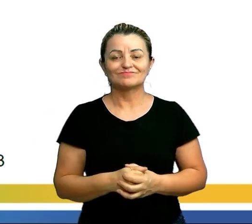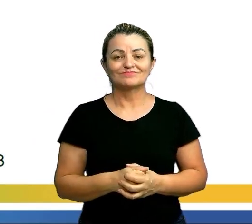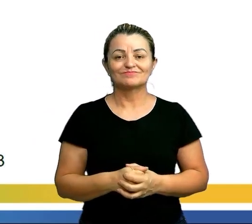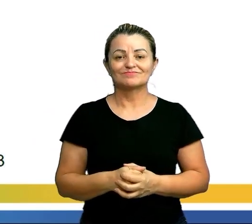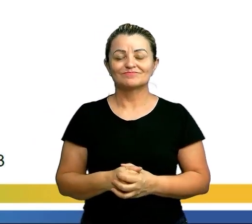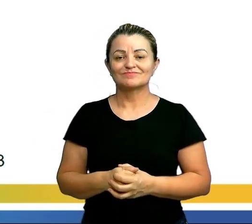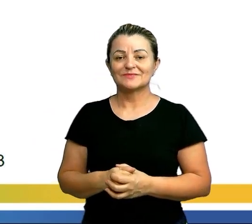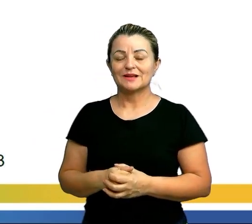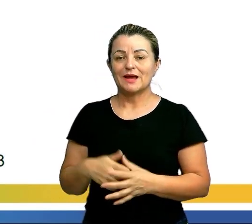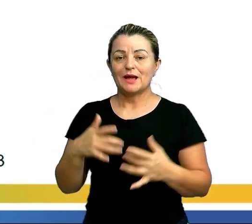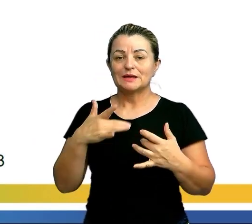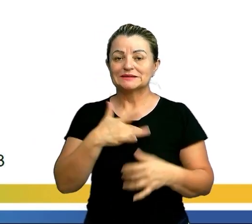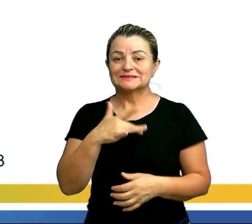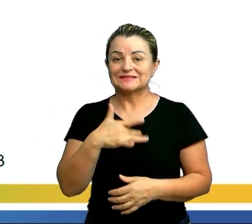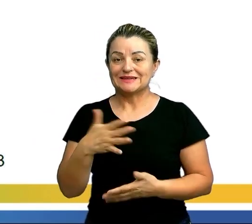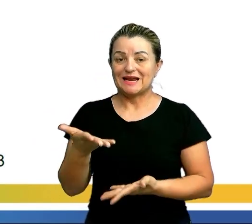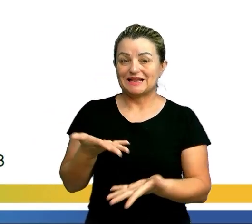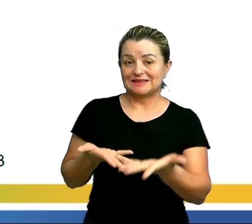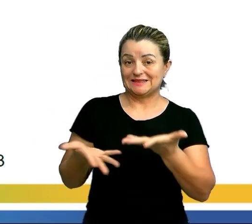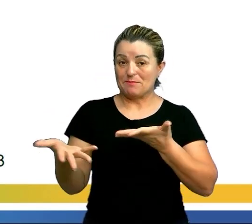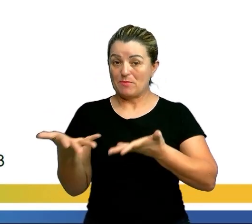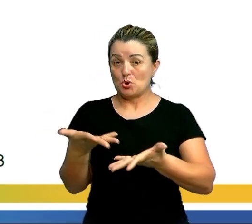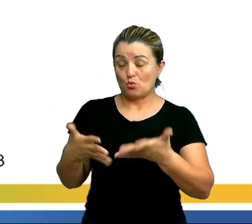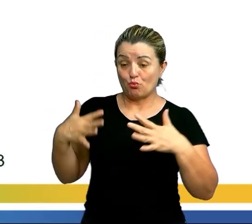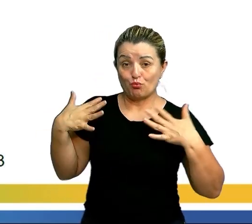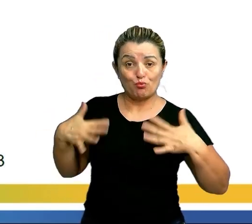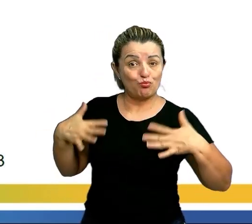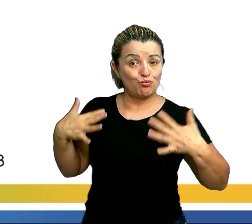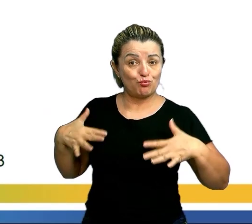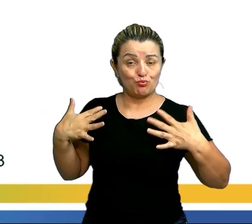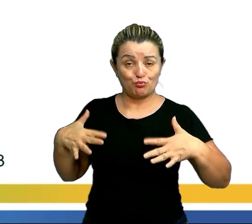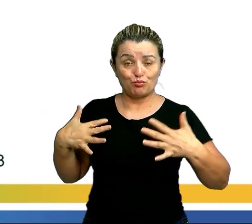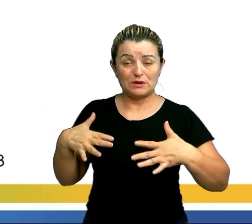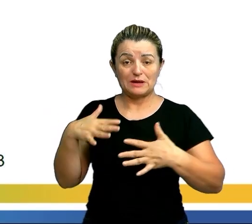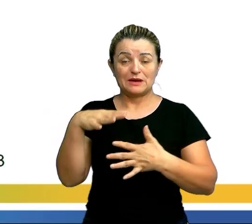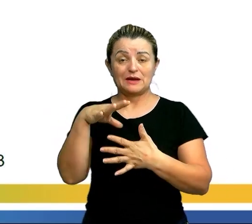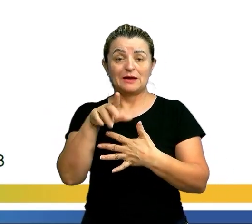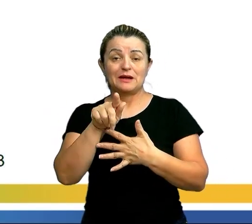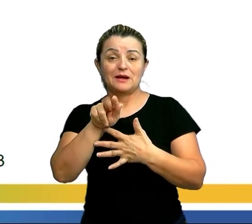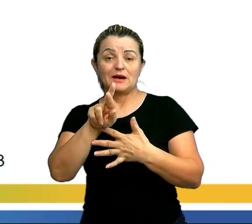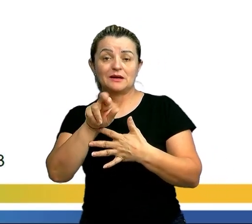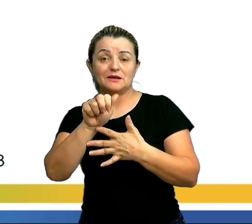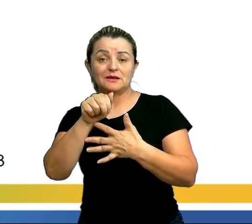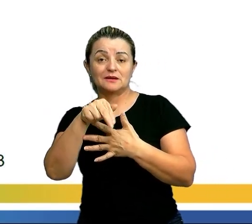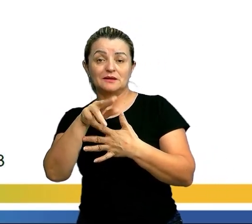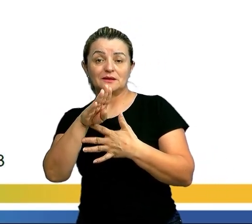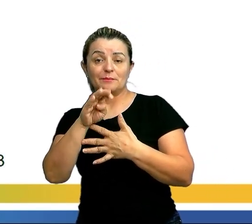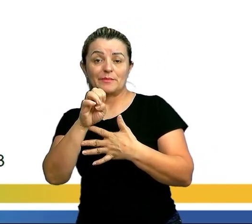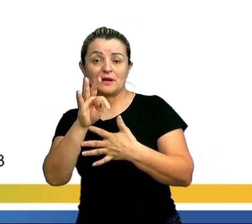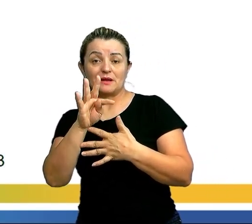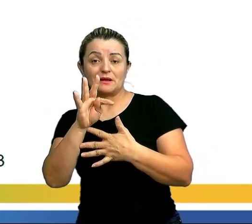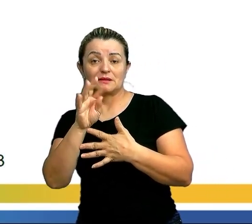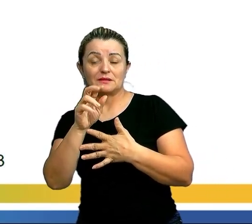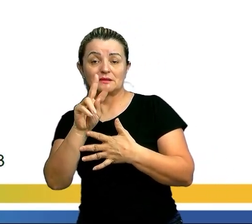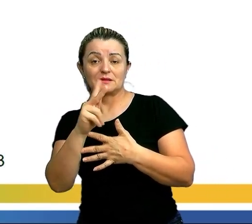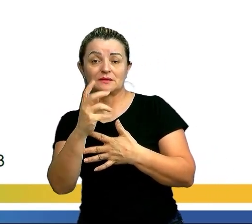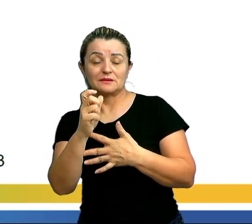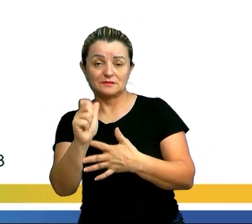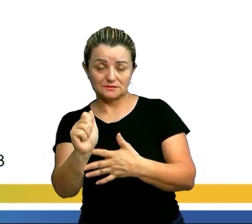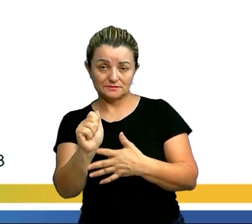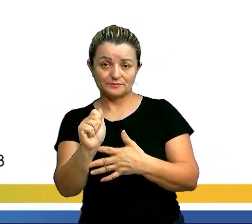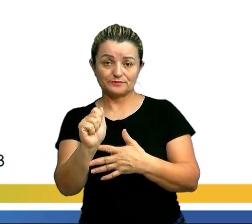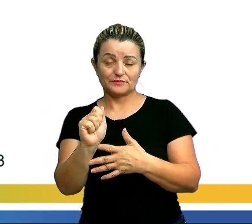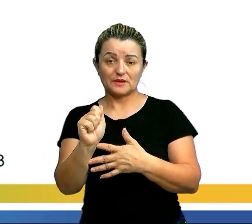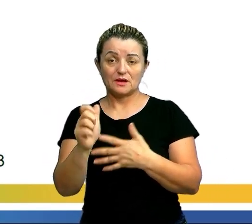essa temerosa relação da Grã-Bretanha, né, do Reino Unido no caso, com